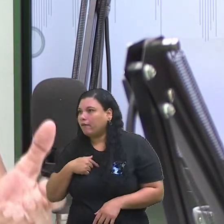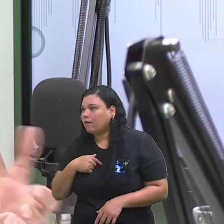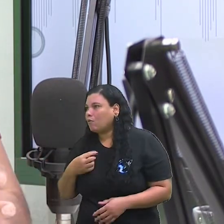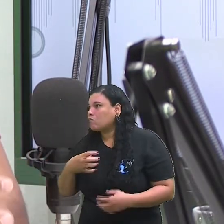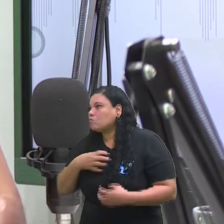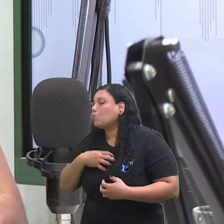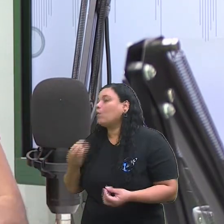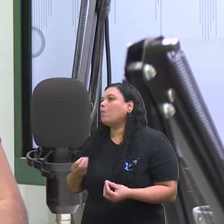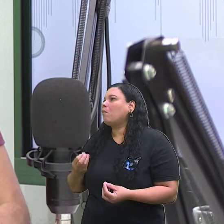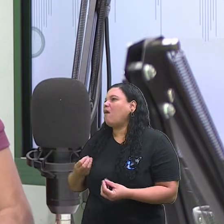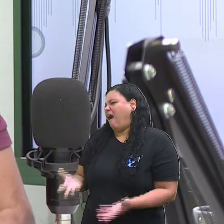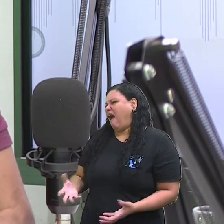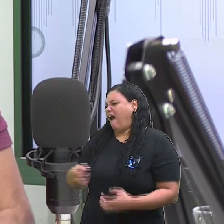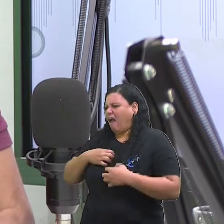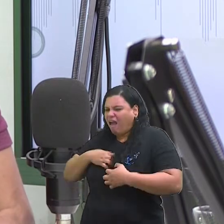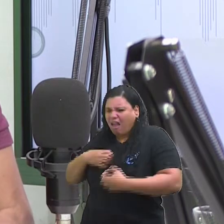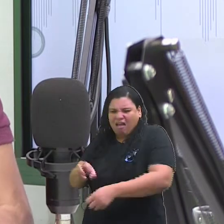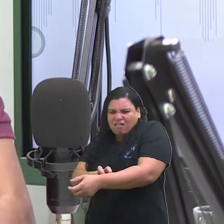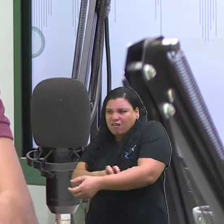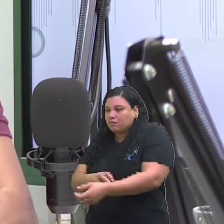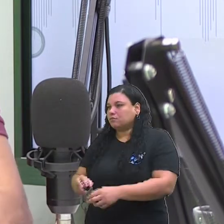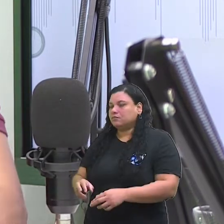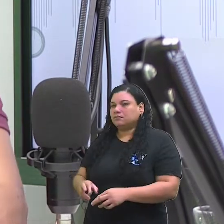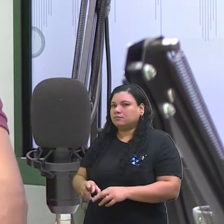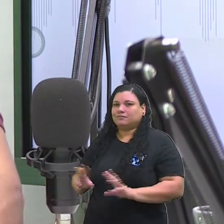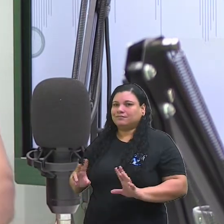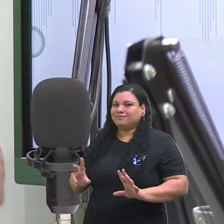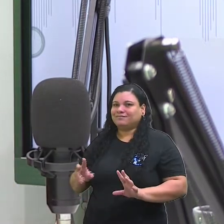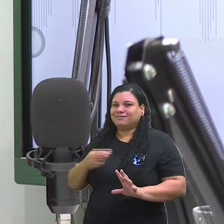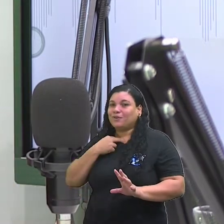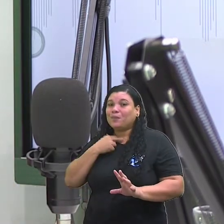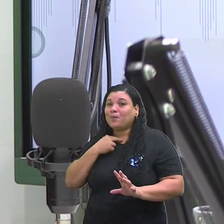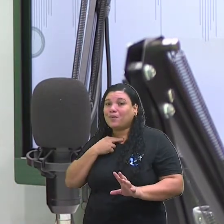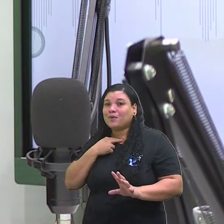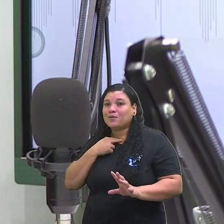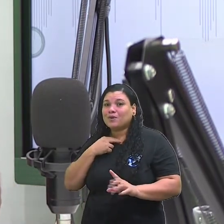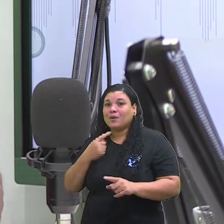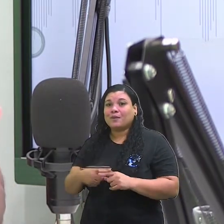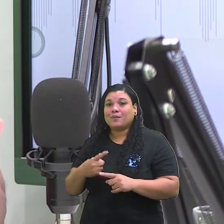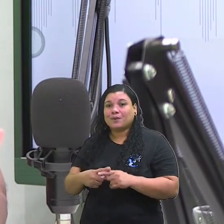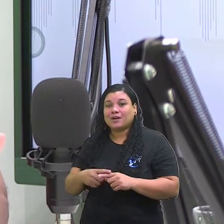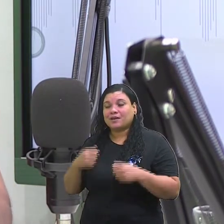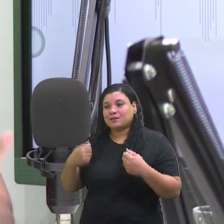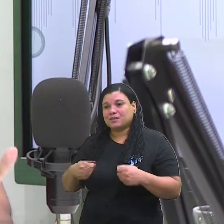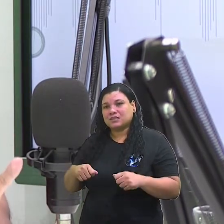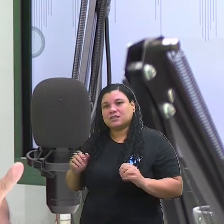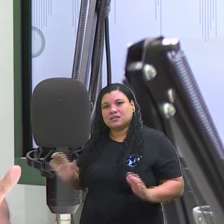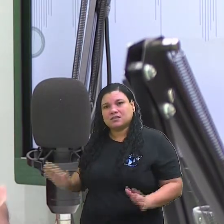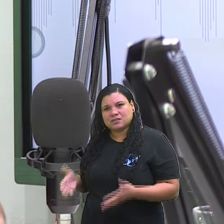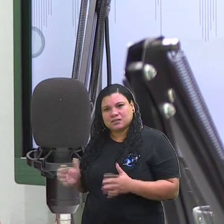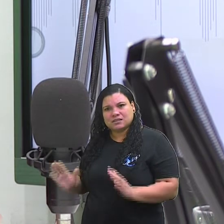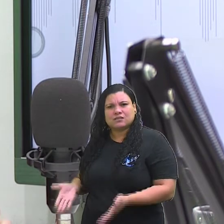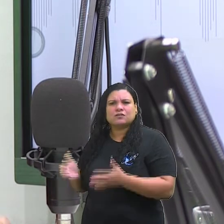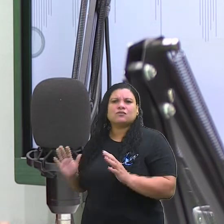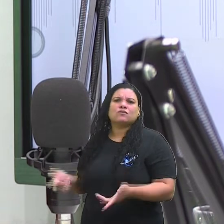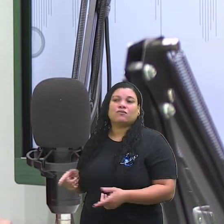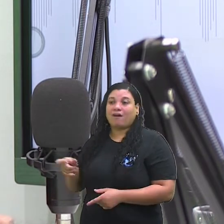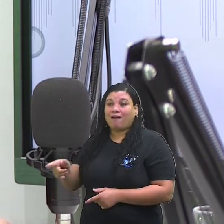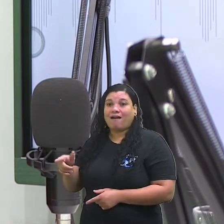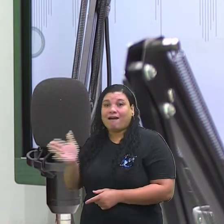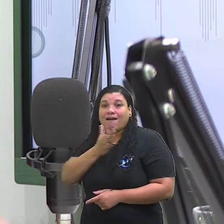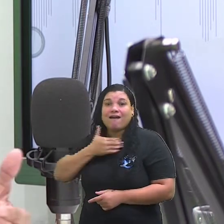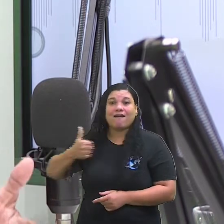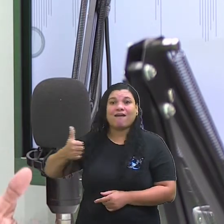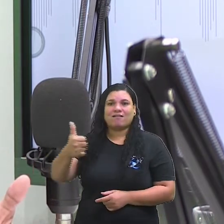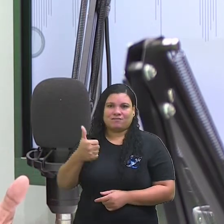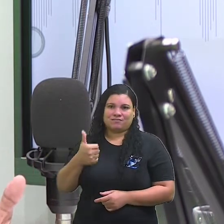de exercitar o perdão. Não, a partir de agora é o seguinte, olha, não te dou mais nenhuma chance, não é dessa maneira. A Bíblia Sagrada tem